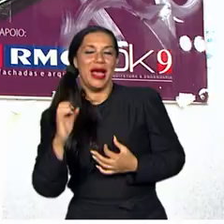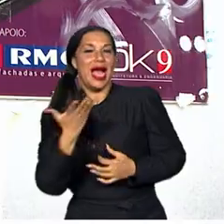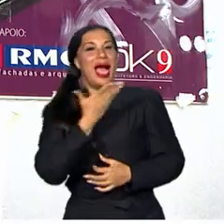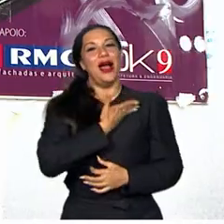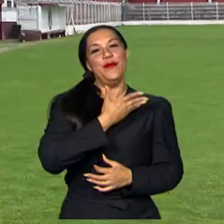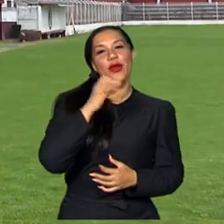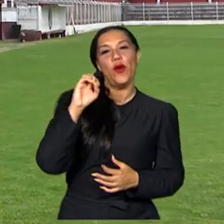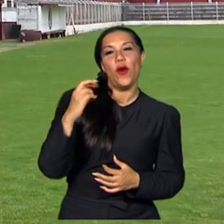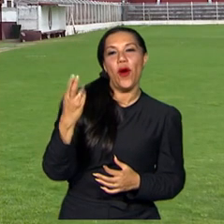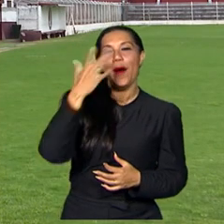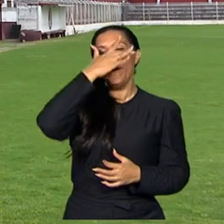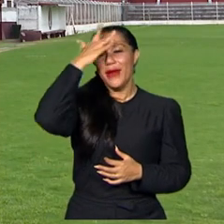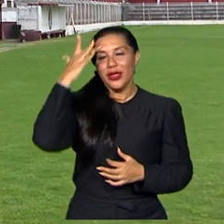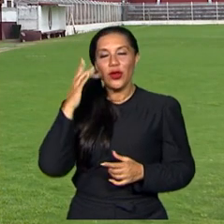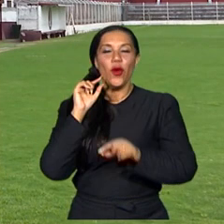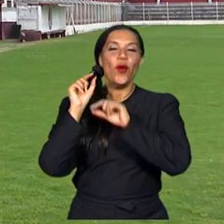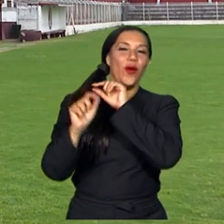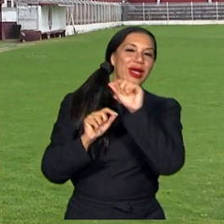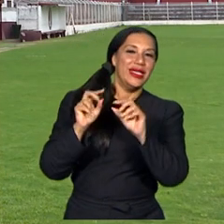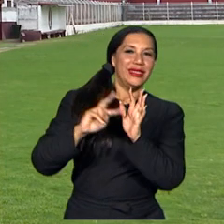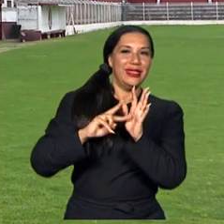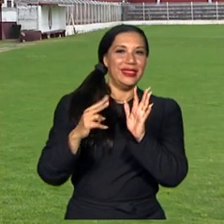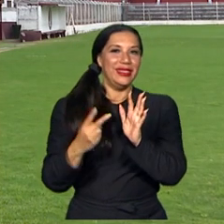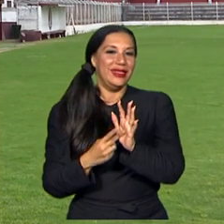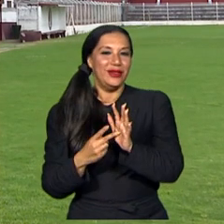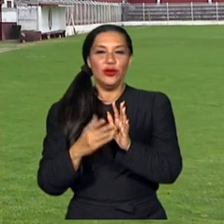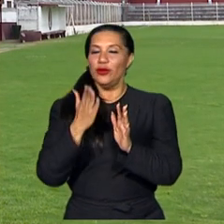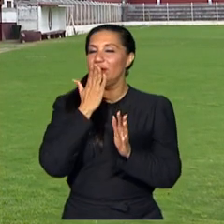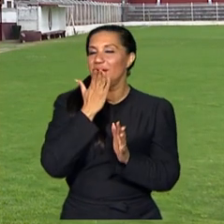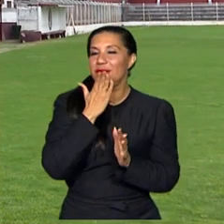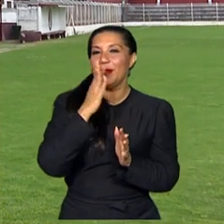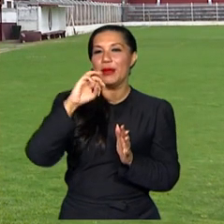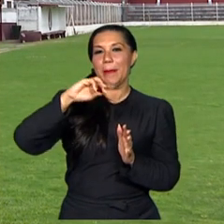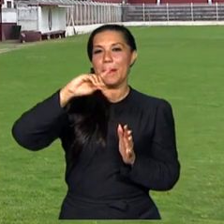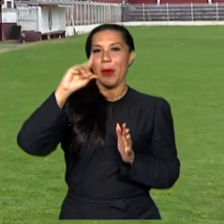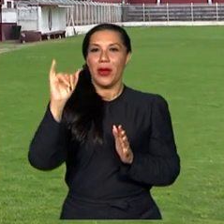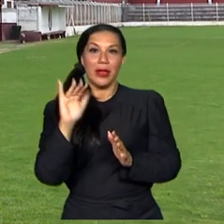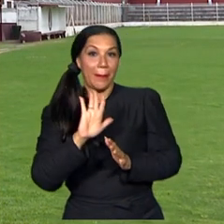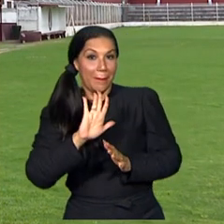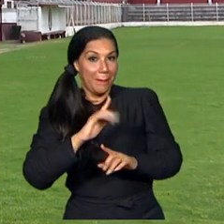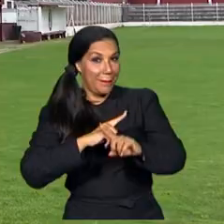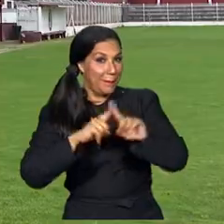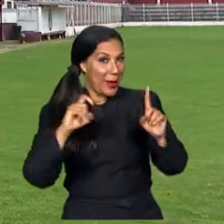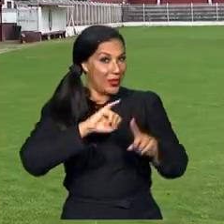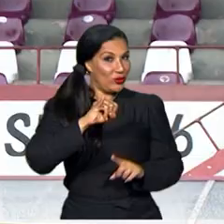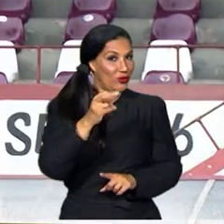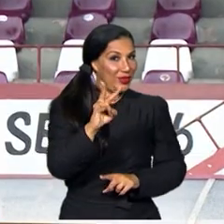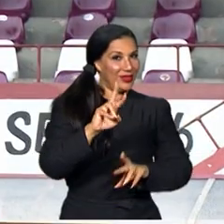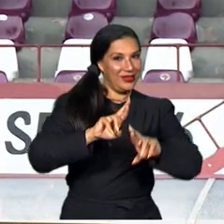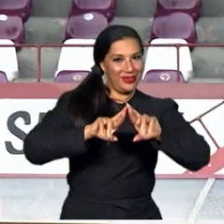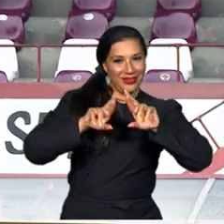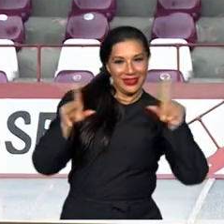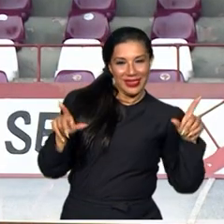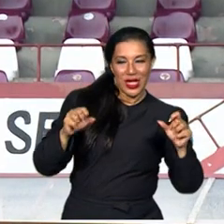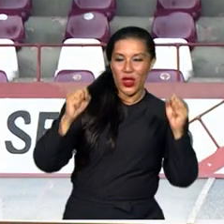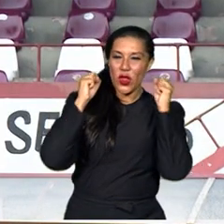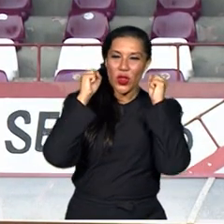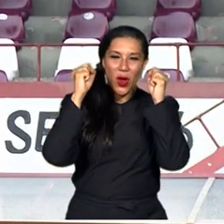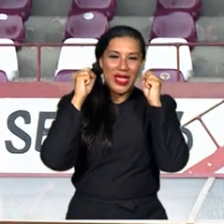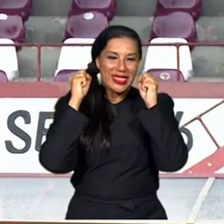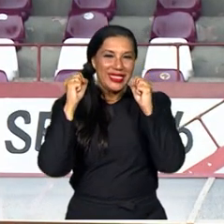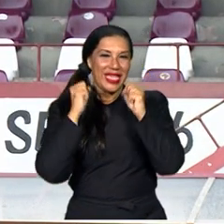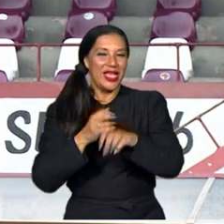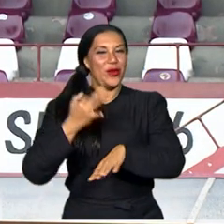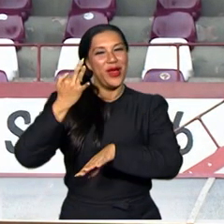mesmo por aqueles que são considerados times da moda. Mas com o Juventus é diferente. Torcer pelo